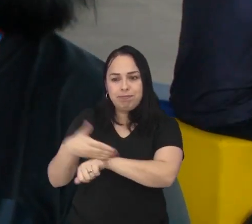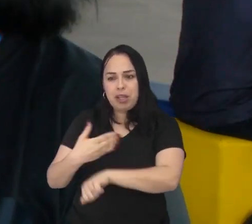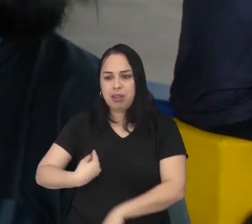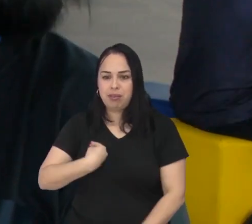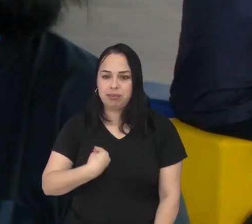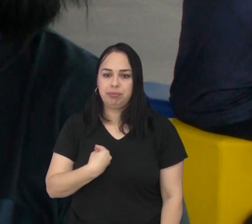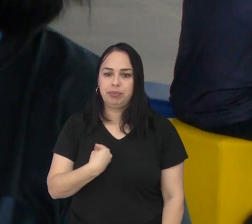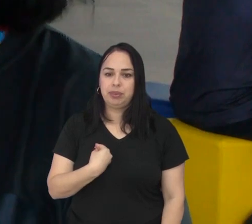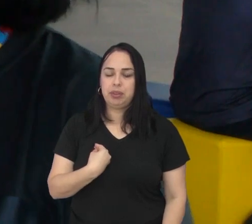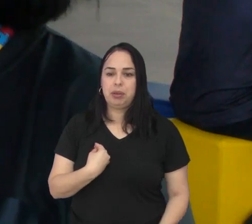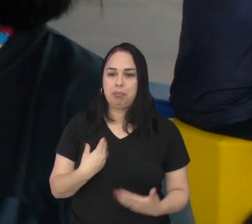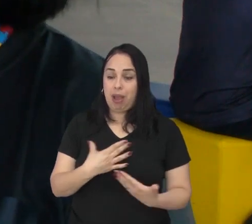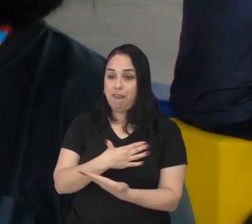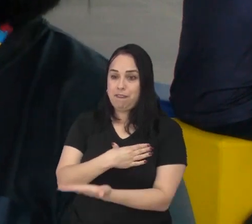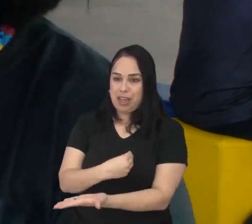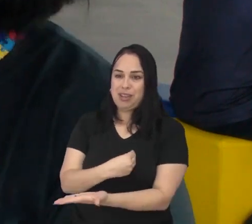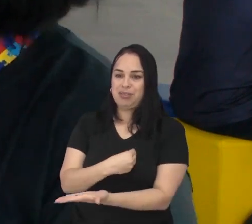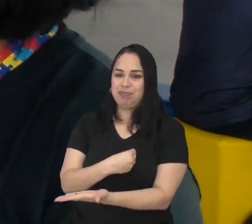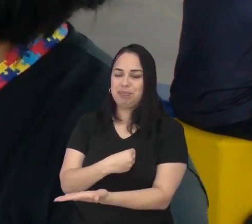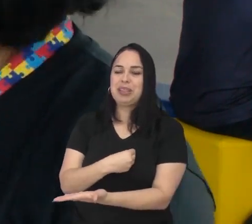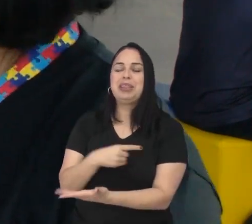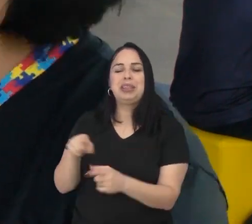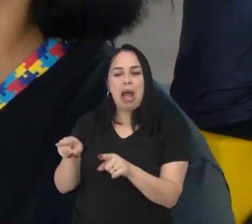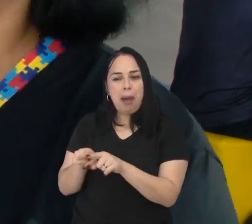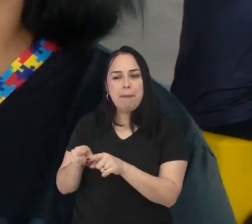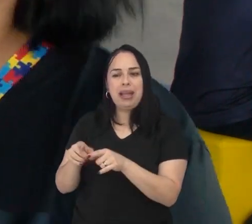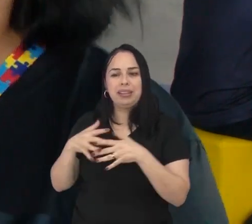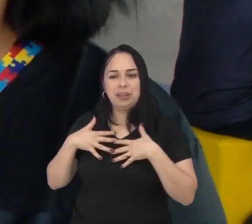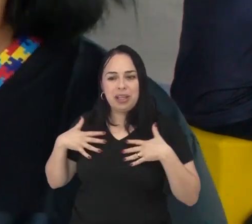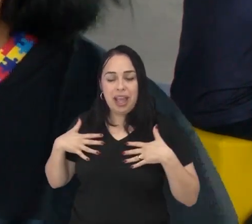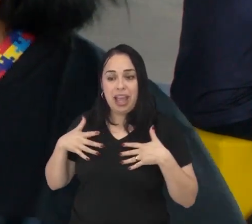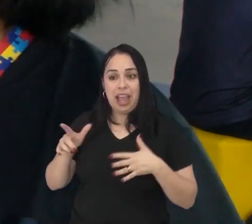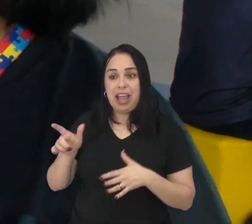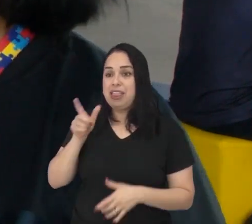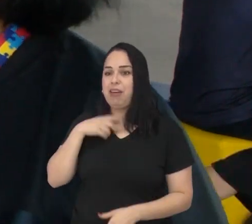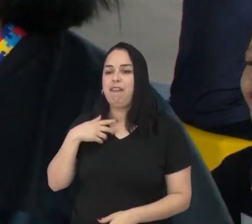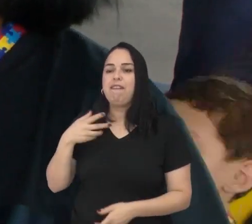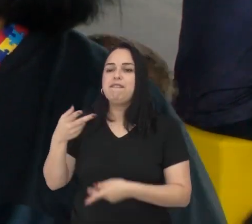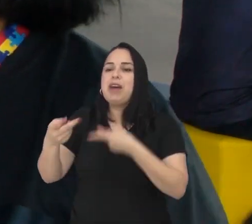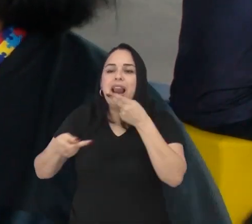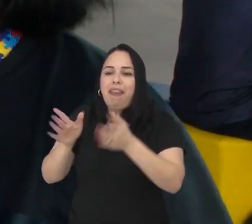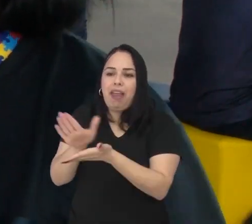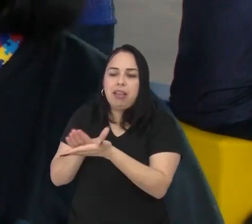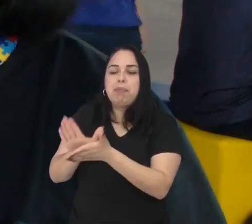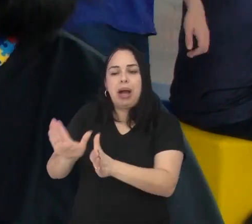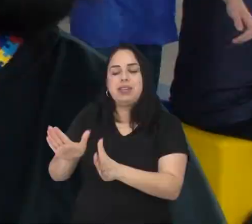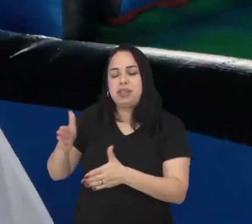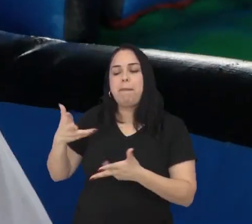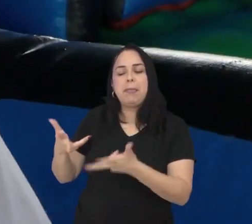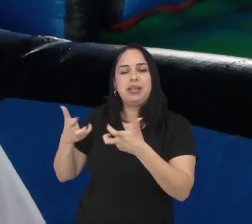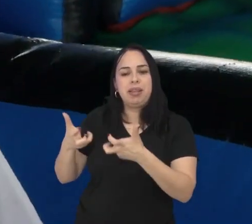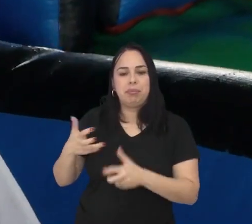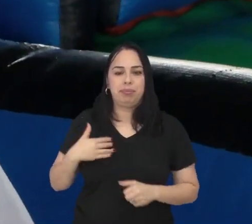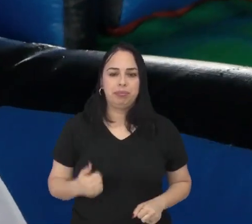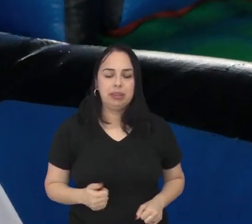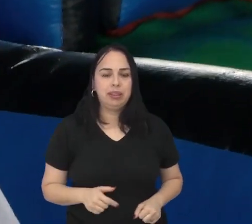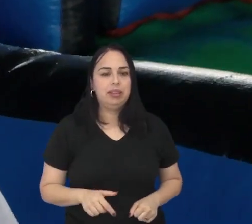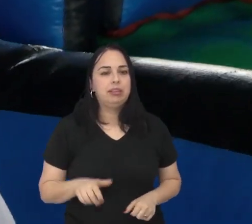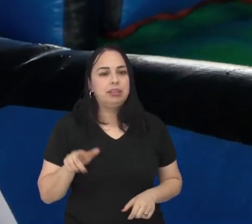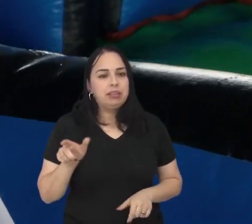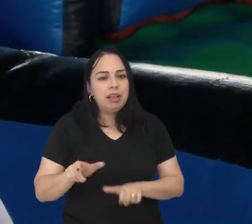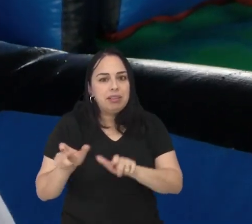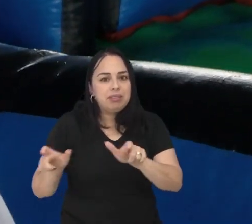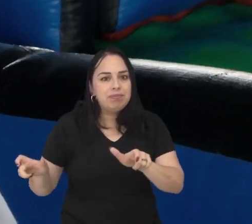estar participando. E o meu filho agradece, né, por mais que ele não consiga falar. Como eles têm